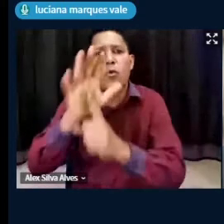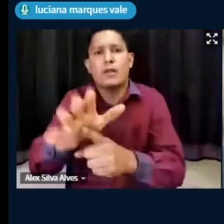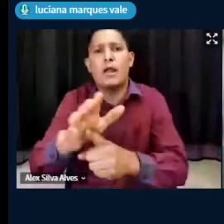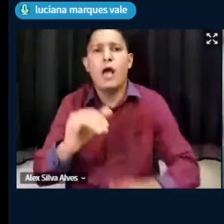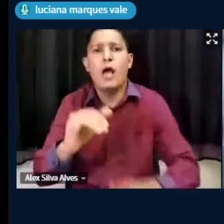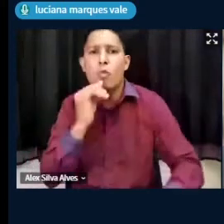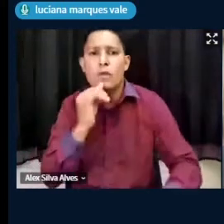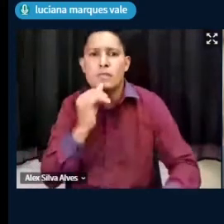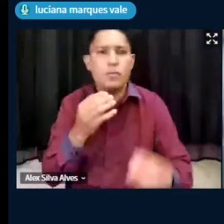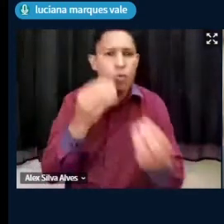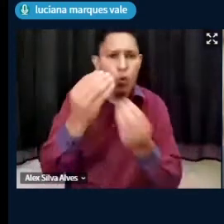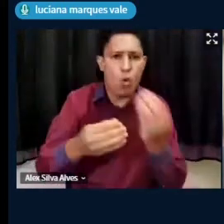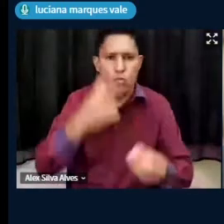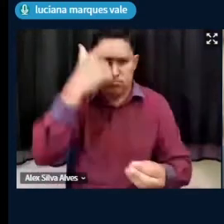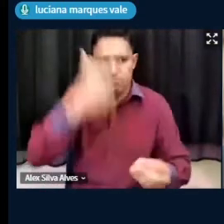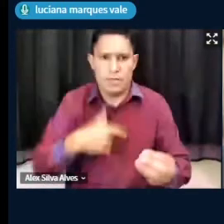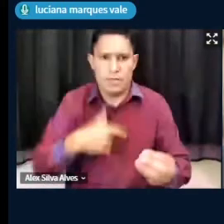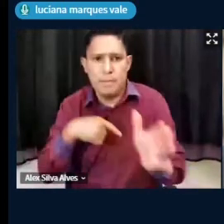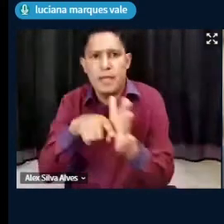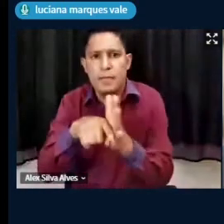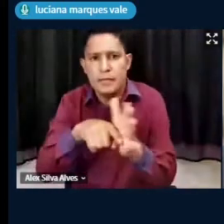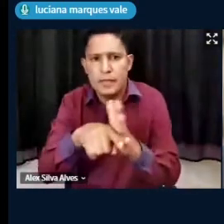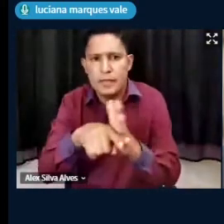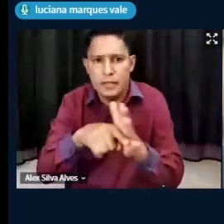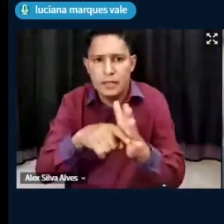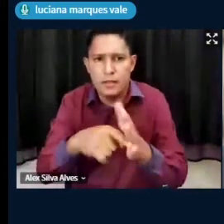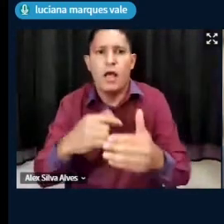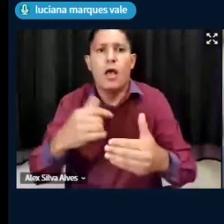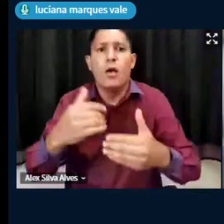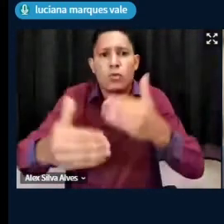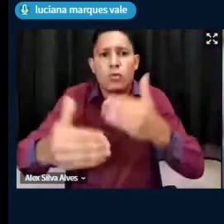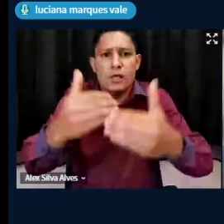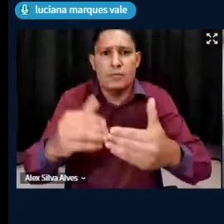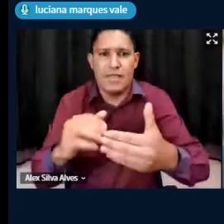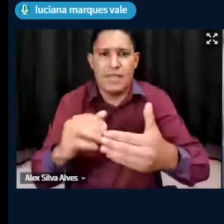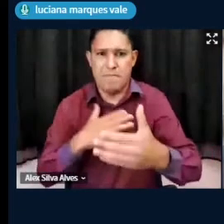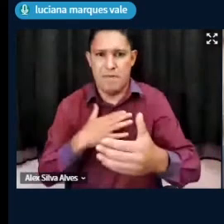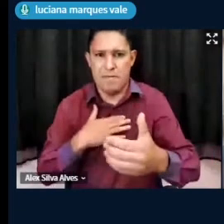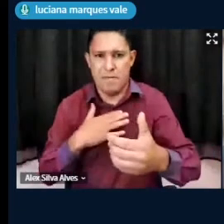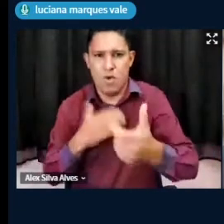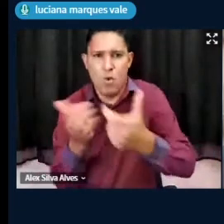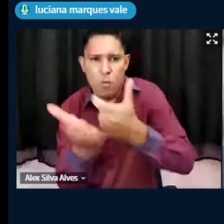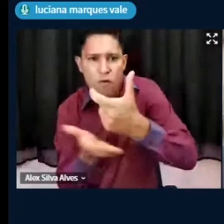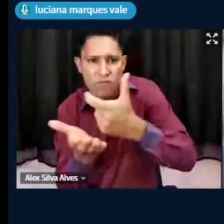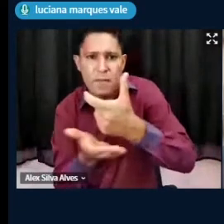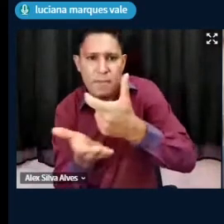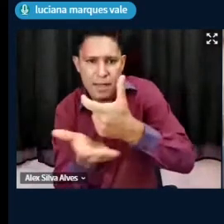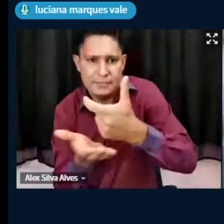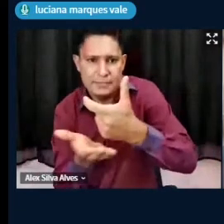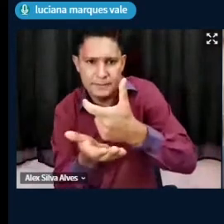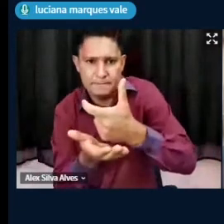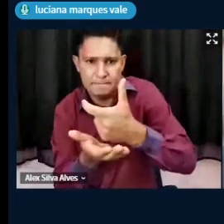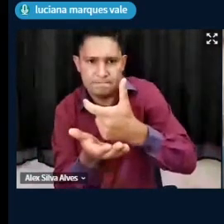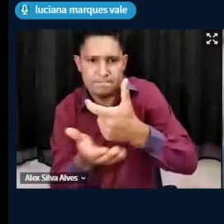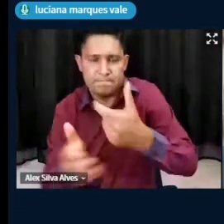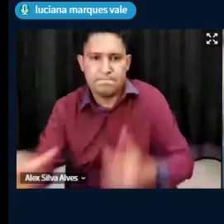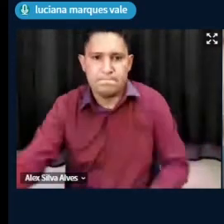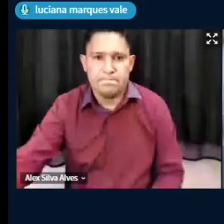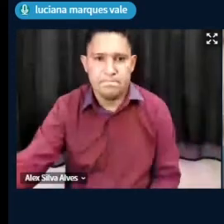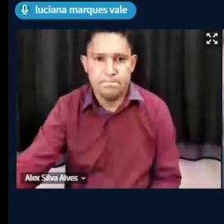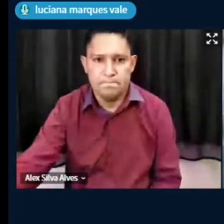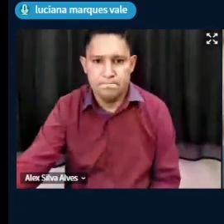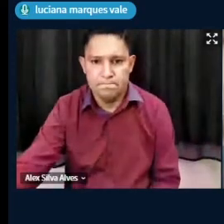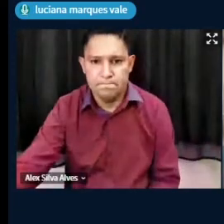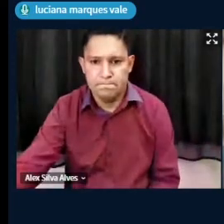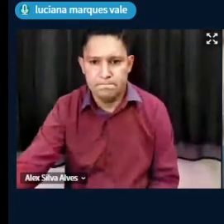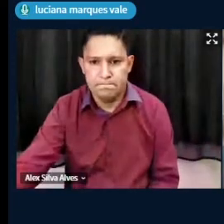de Farias Nascimento, ano de 2009. Então, eu vou explicar, vou trazer exemplos de como foi esse processo a